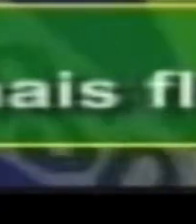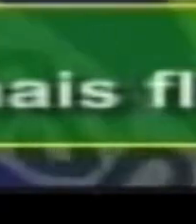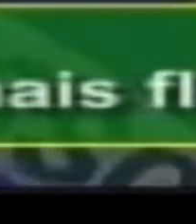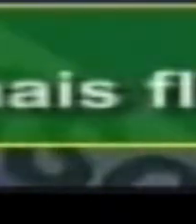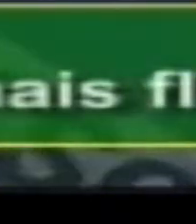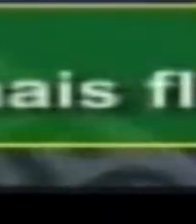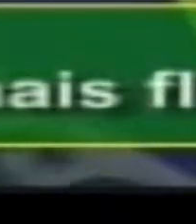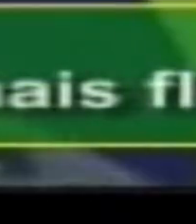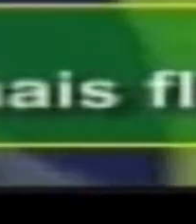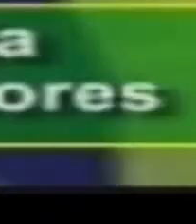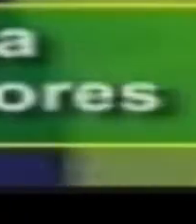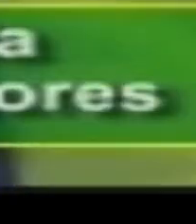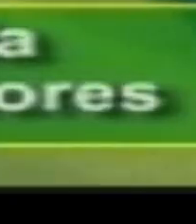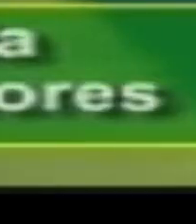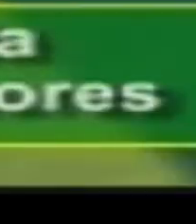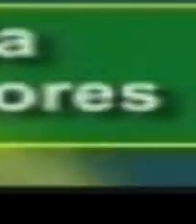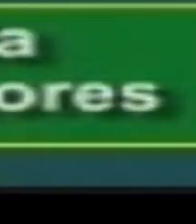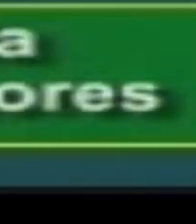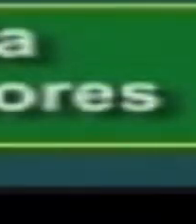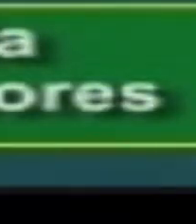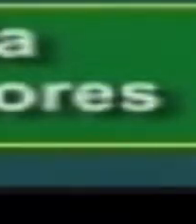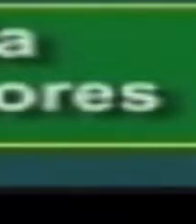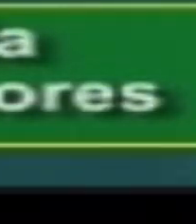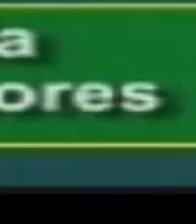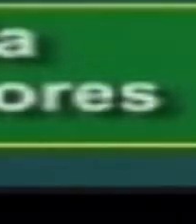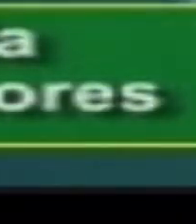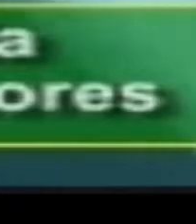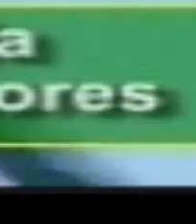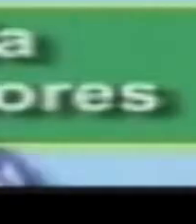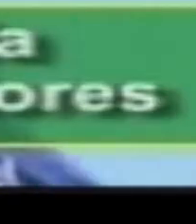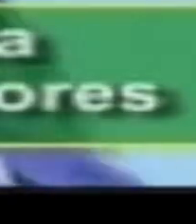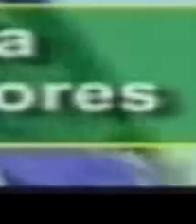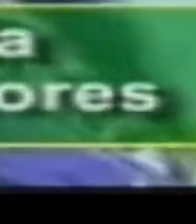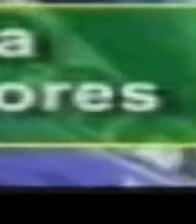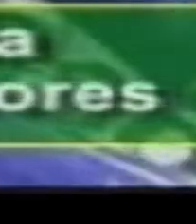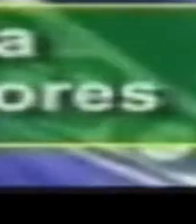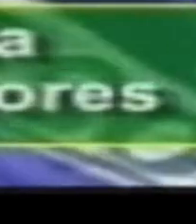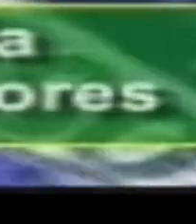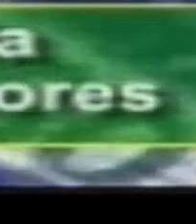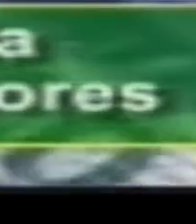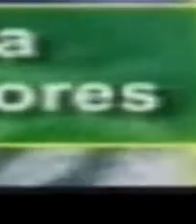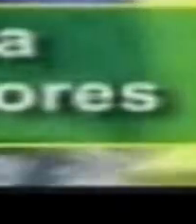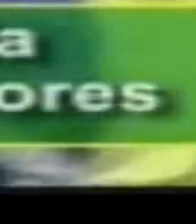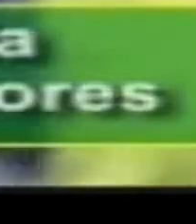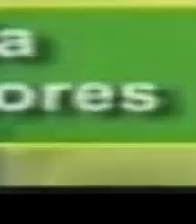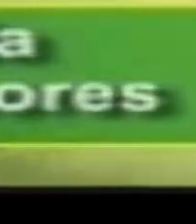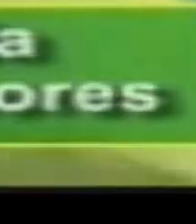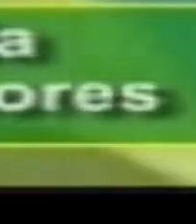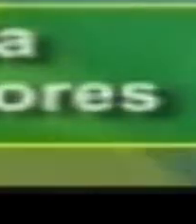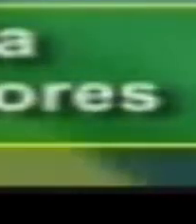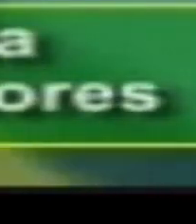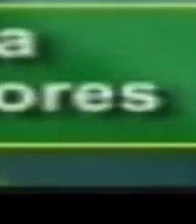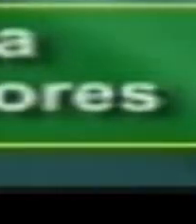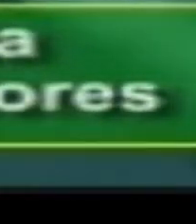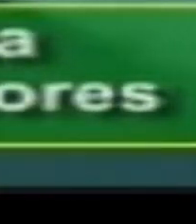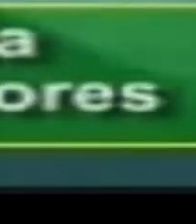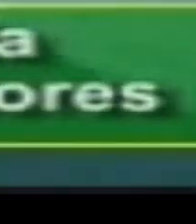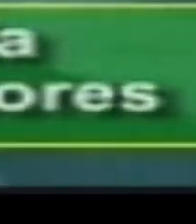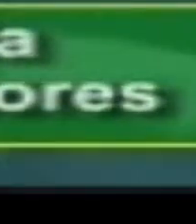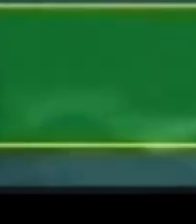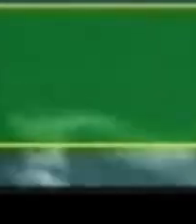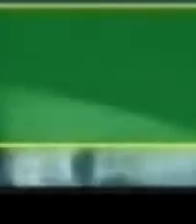deitado eternamente nesse esplêndido, ao som do mar e à luz do céu profundo,